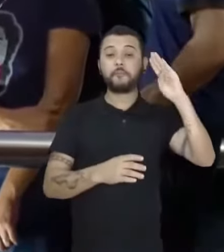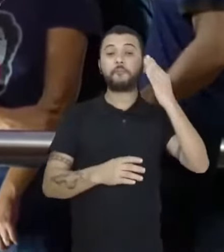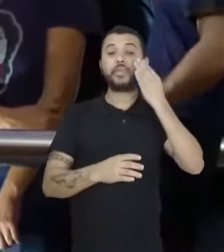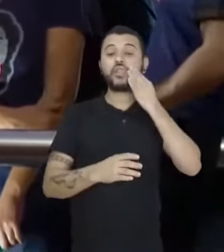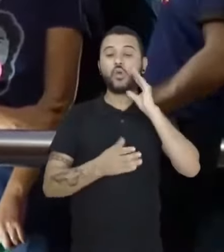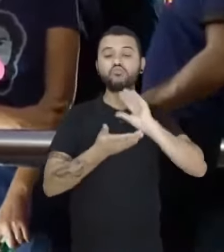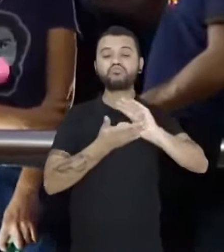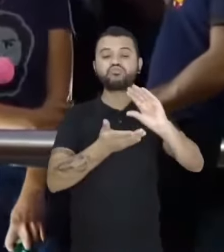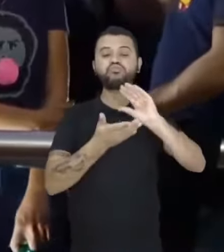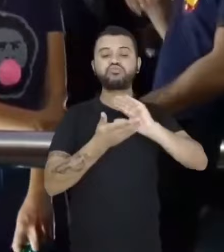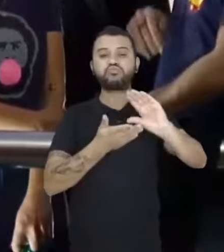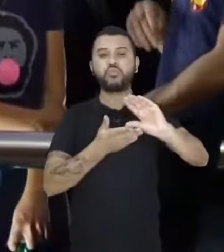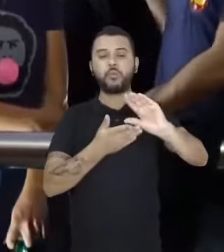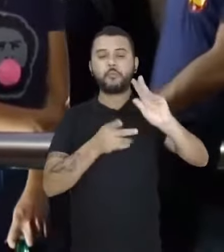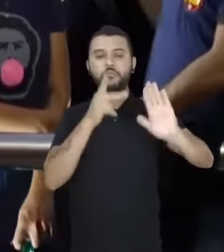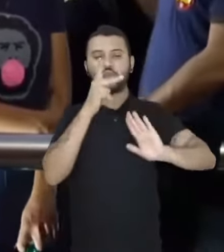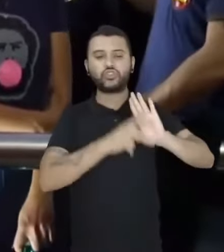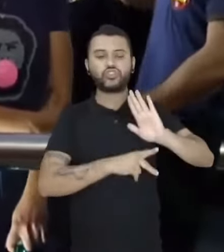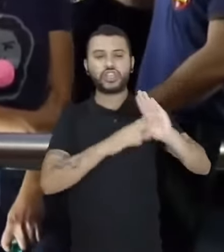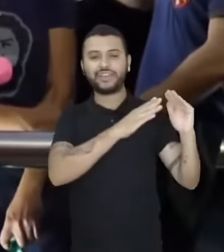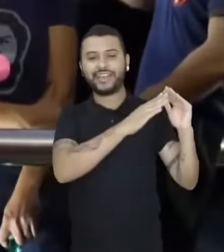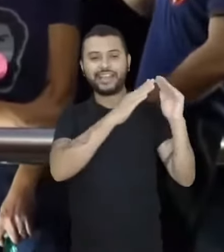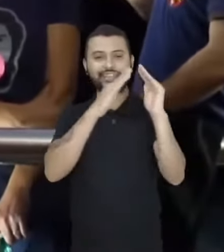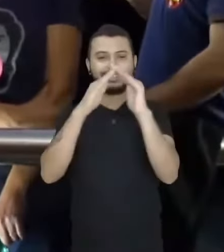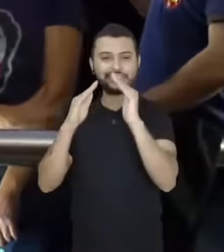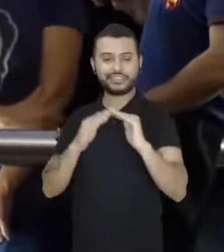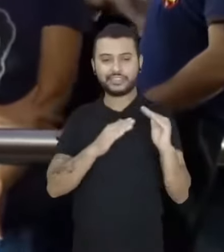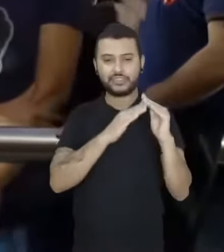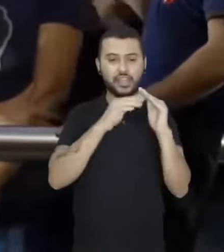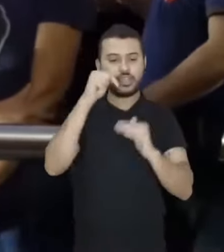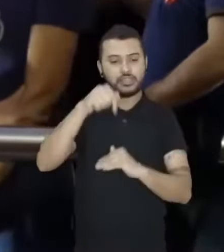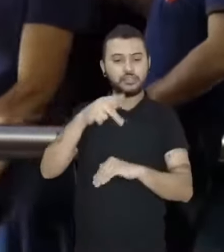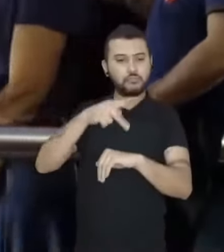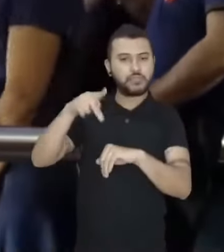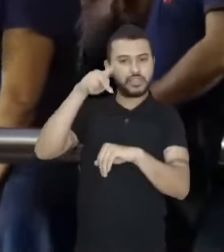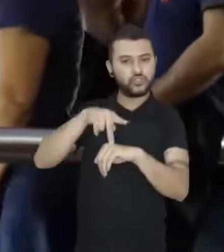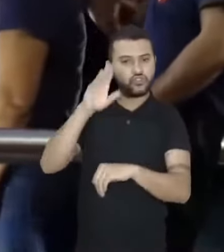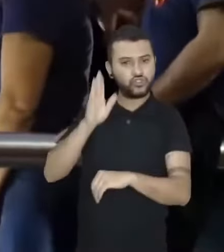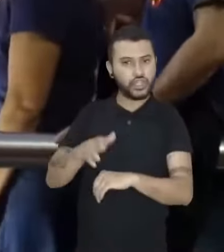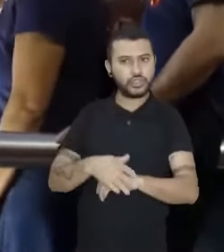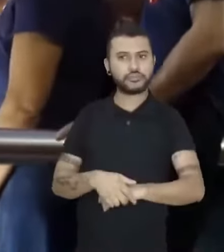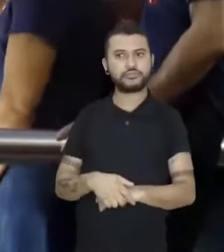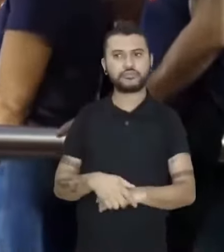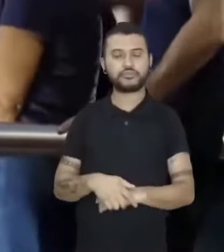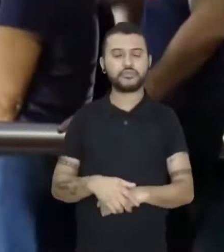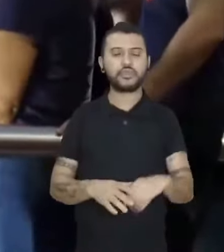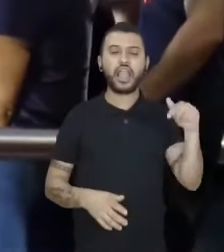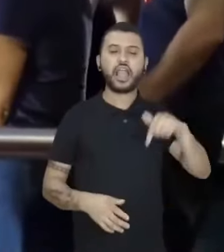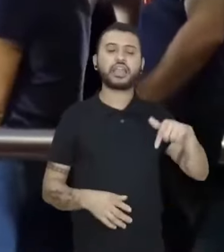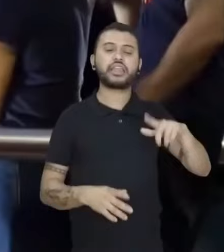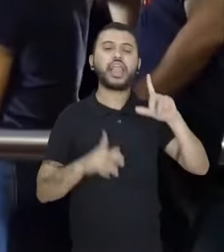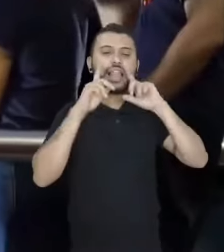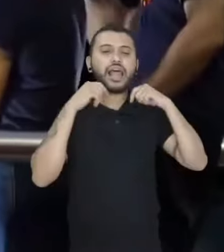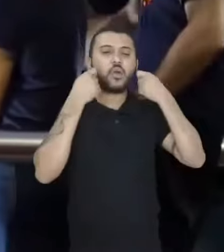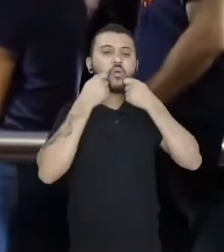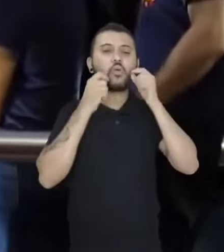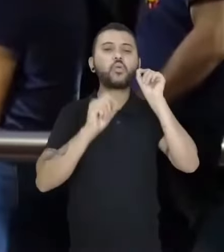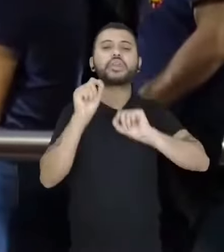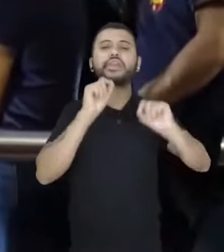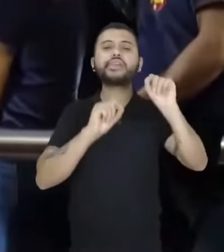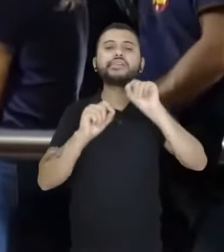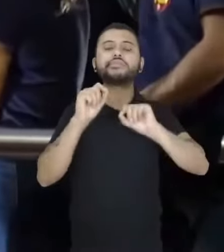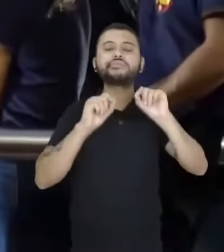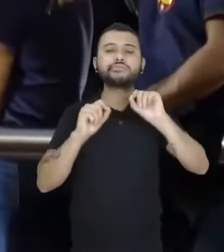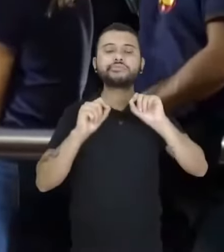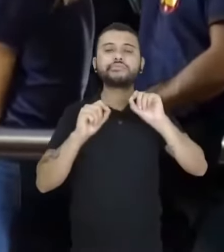mais importante programa habitacional já feito nesse país. Mas e aqui em Alagoas? O que que foi